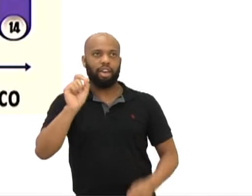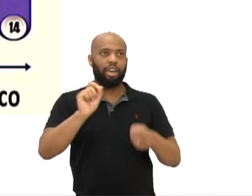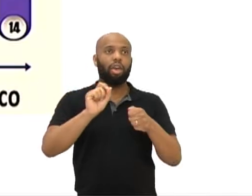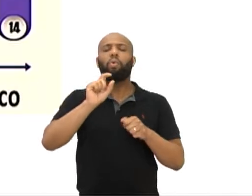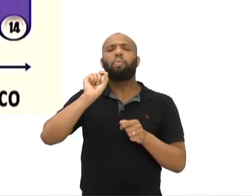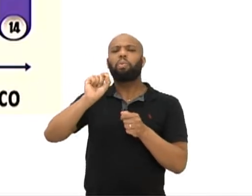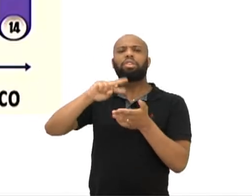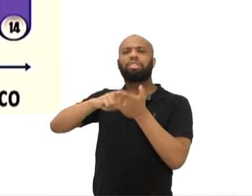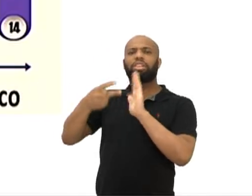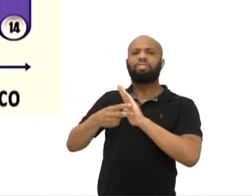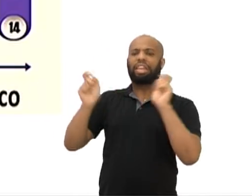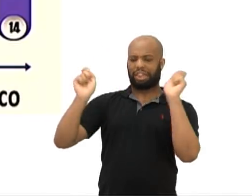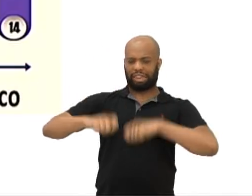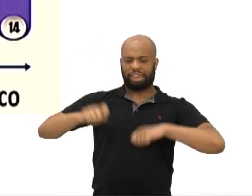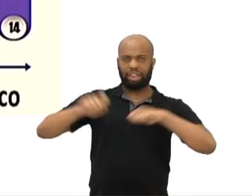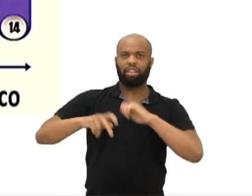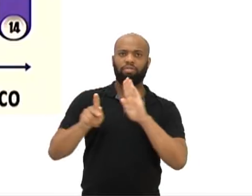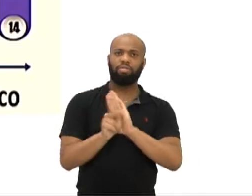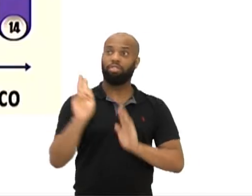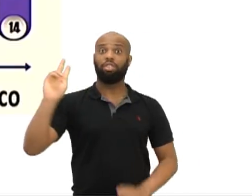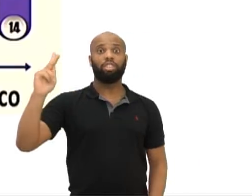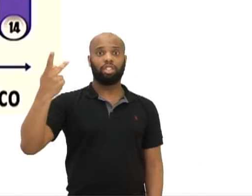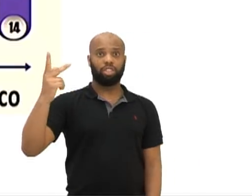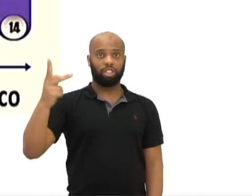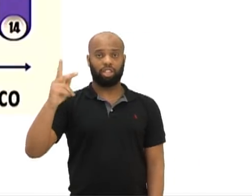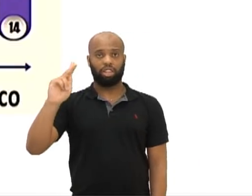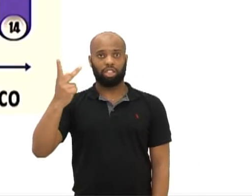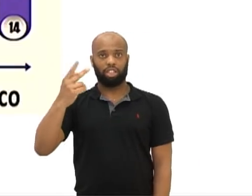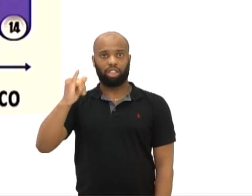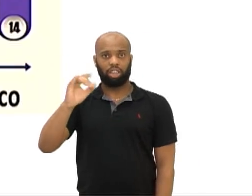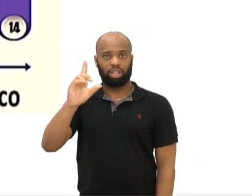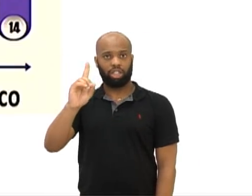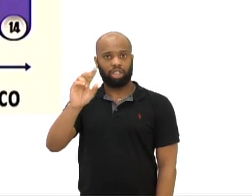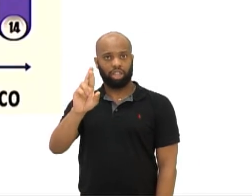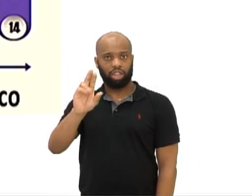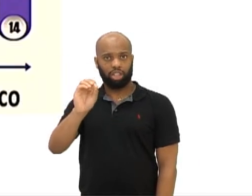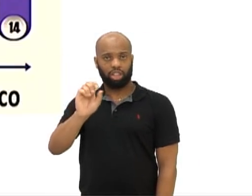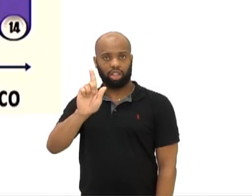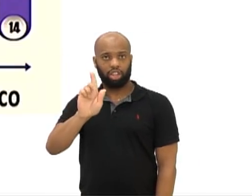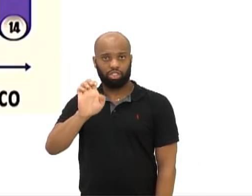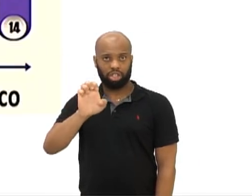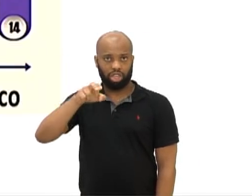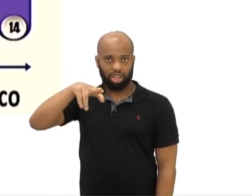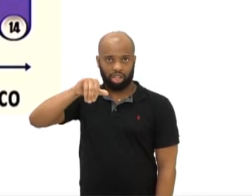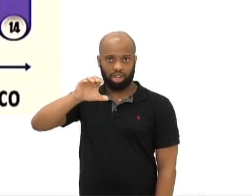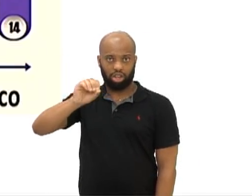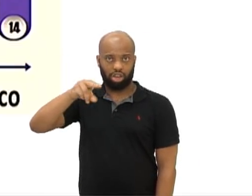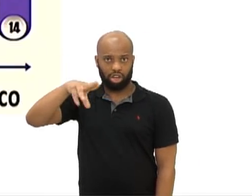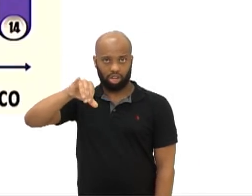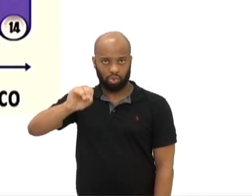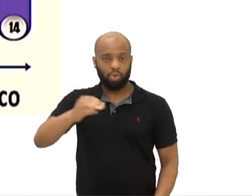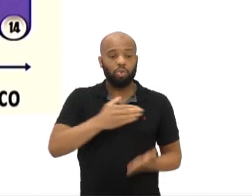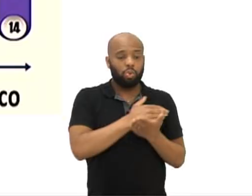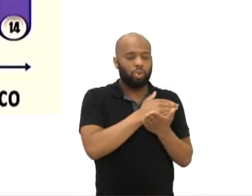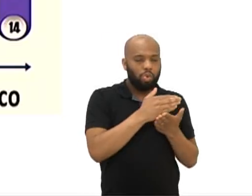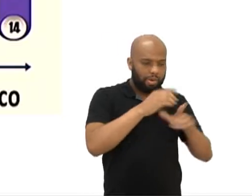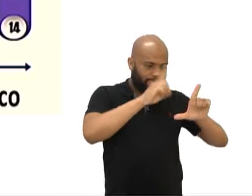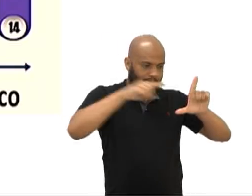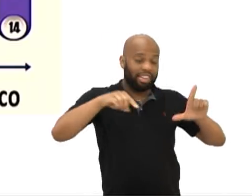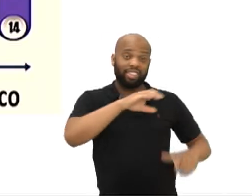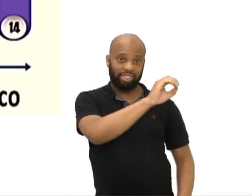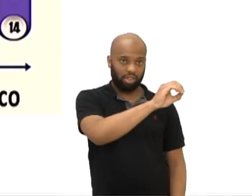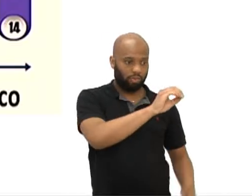potencial hidrogeniônico, tá? Essa escala, ela vai de 0